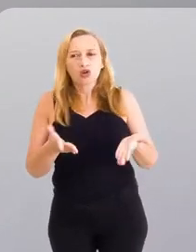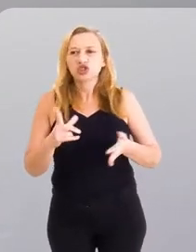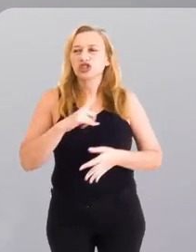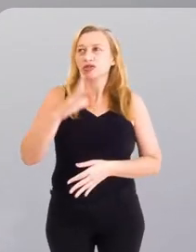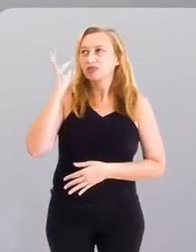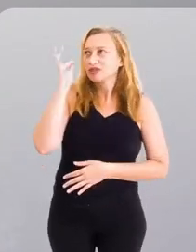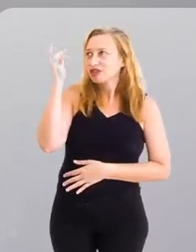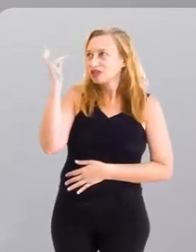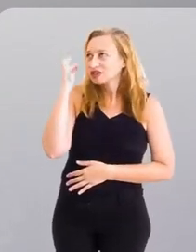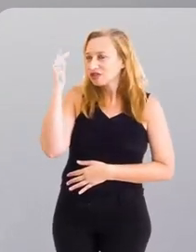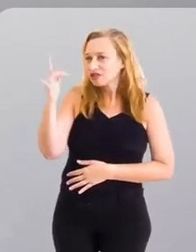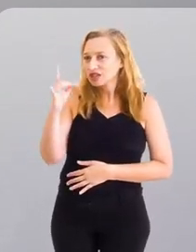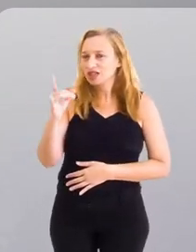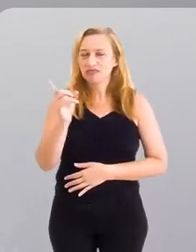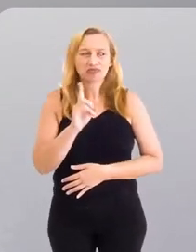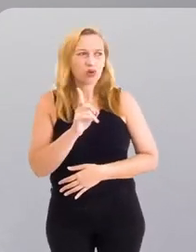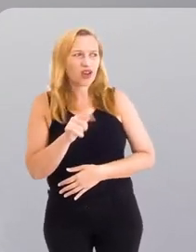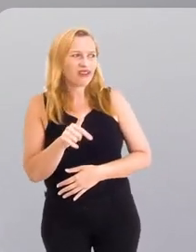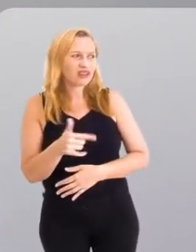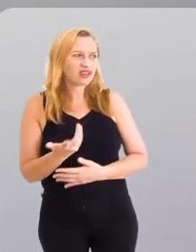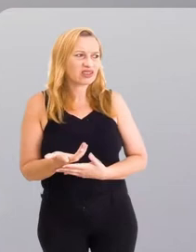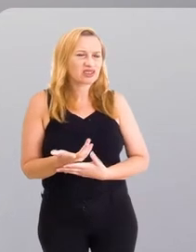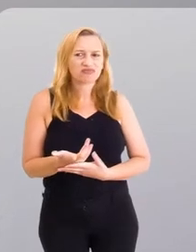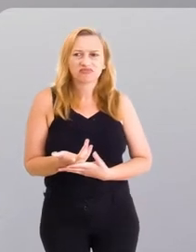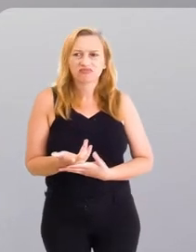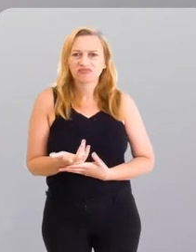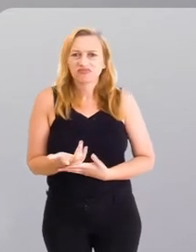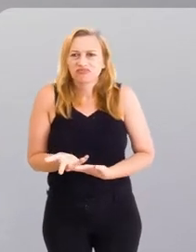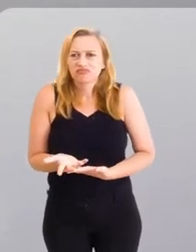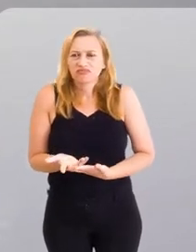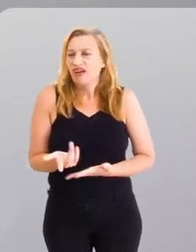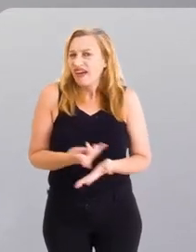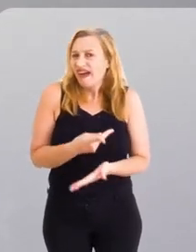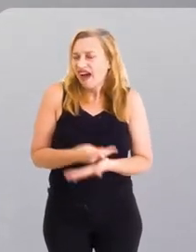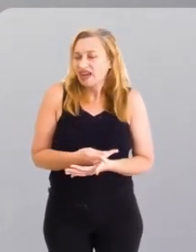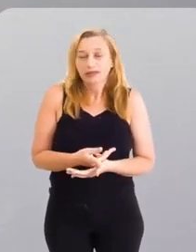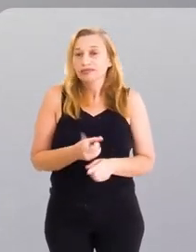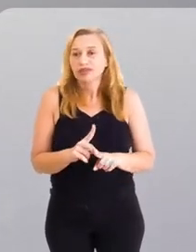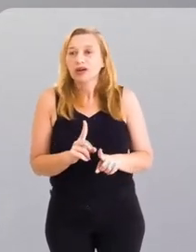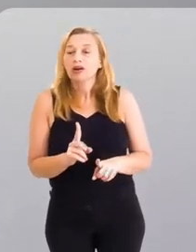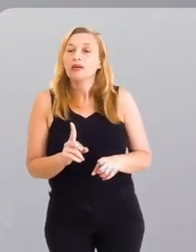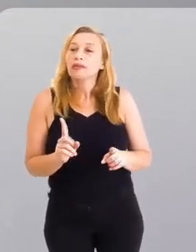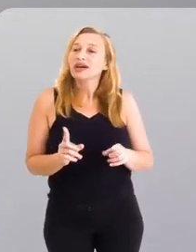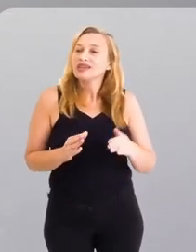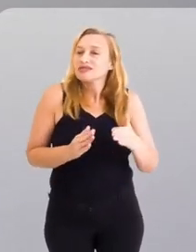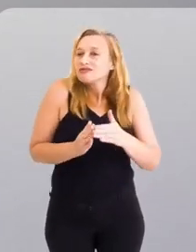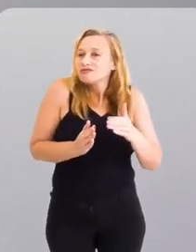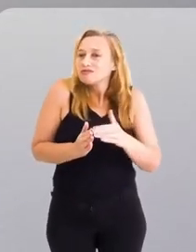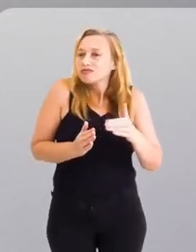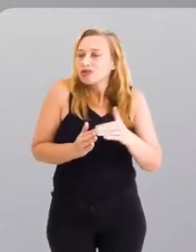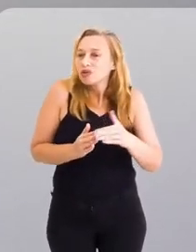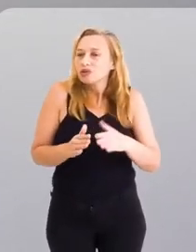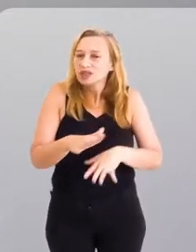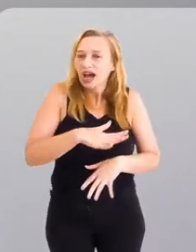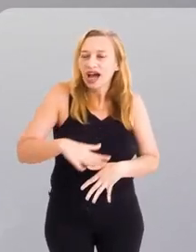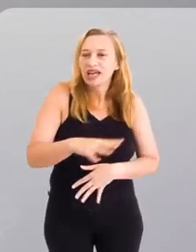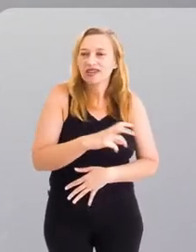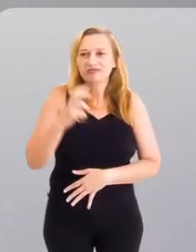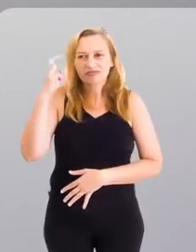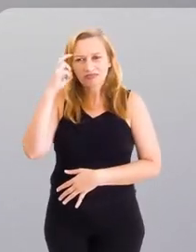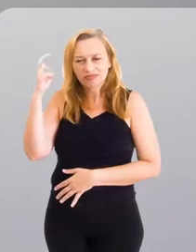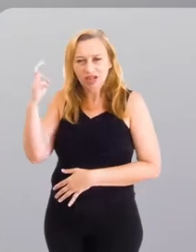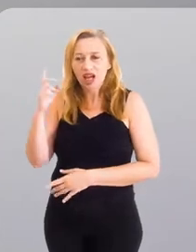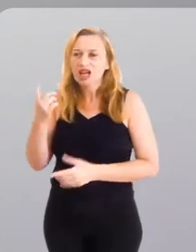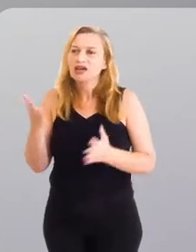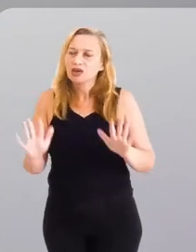E hoje nós temos uma filosofia que não é que ela seja, de maneira alguma, errada, mas ela se restringiu muito ao campo